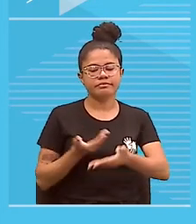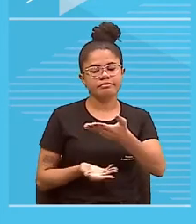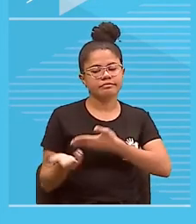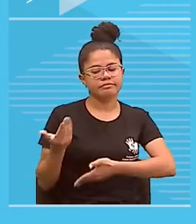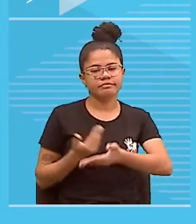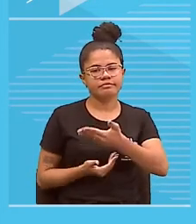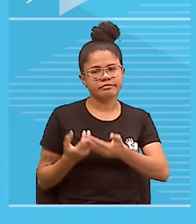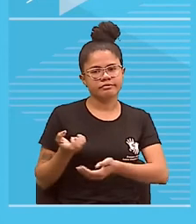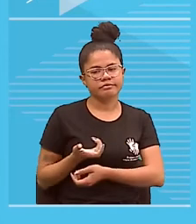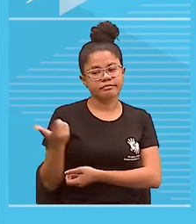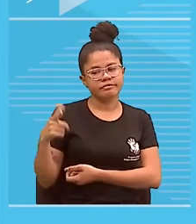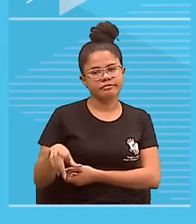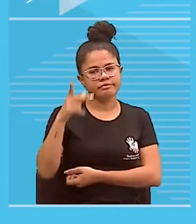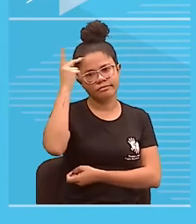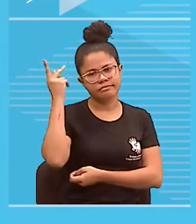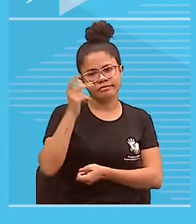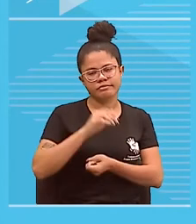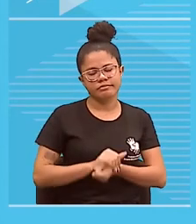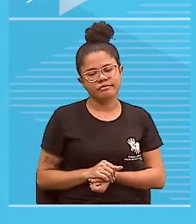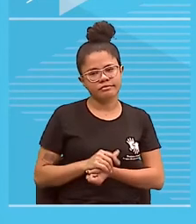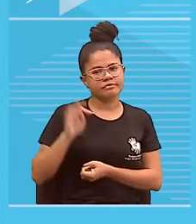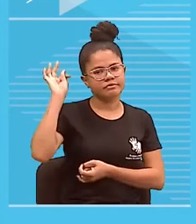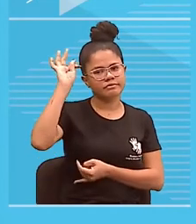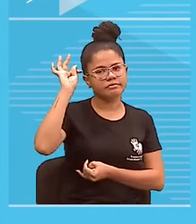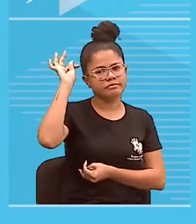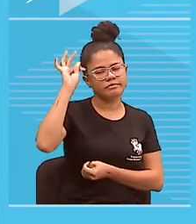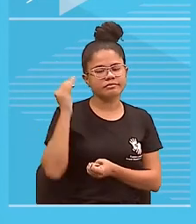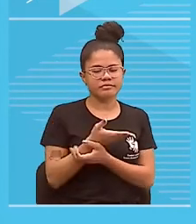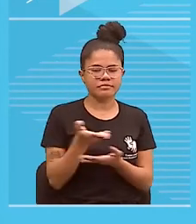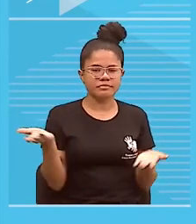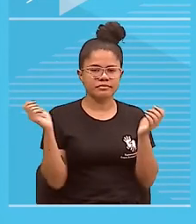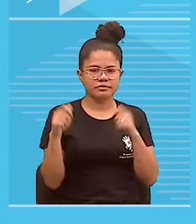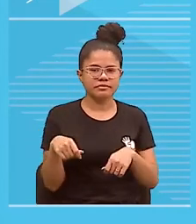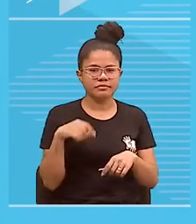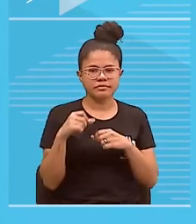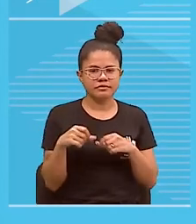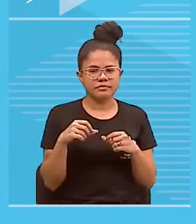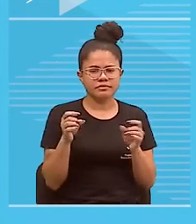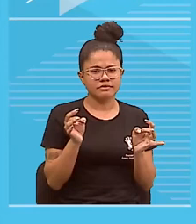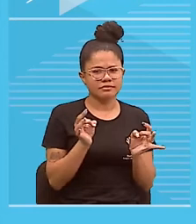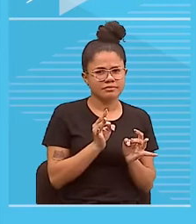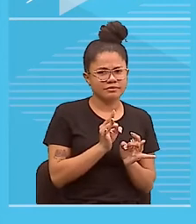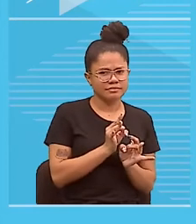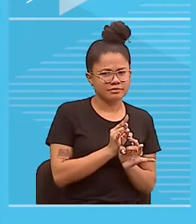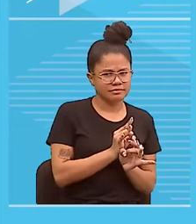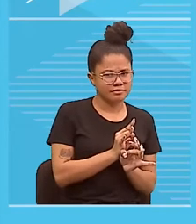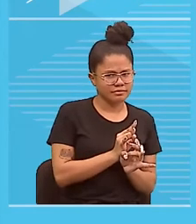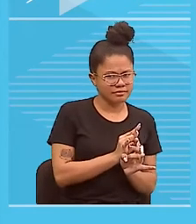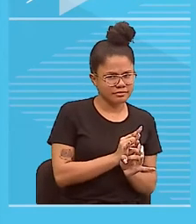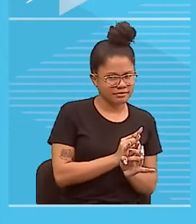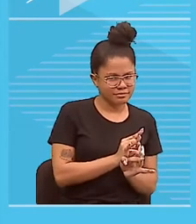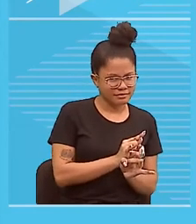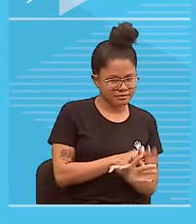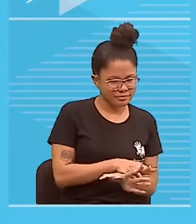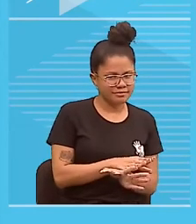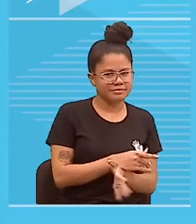outra pessoa então você Teoricamente você tem que terminar com sua relação com a